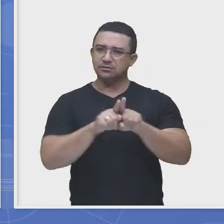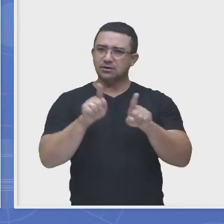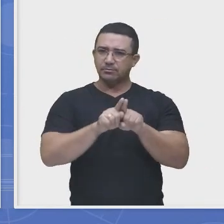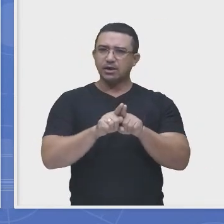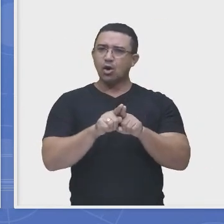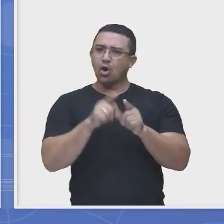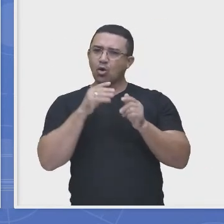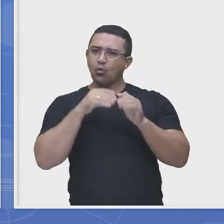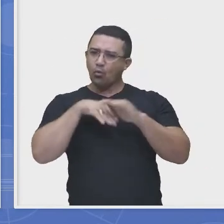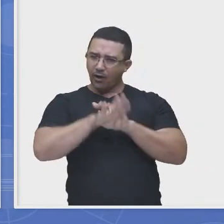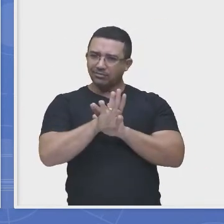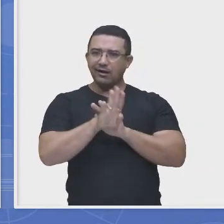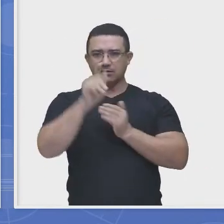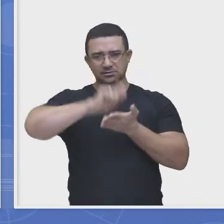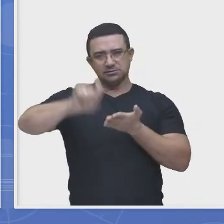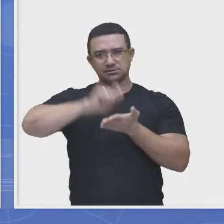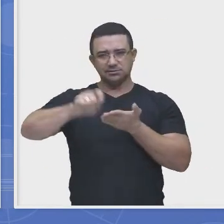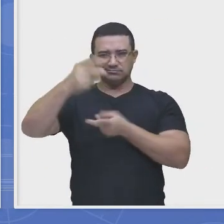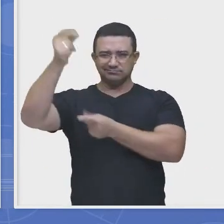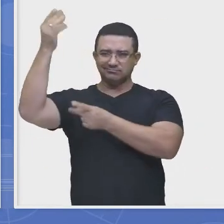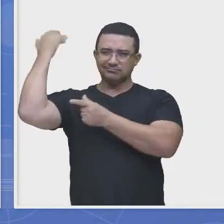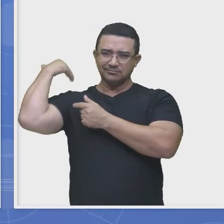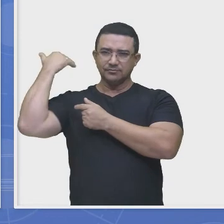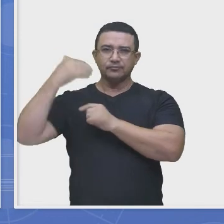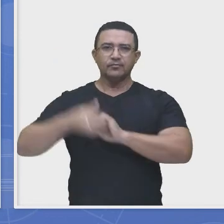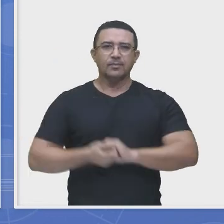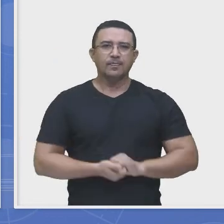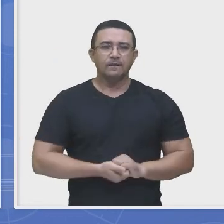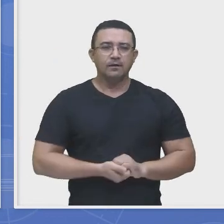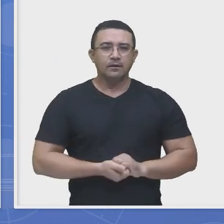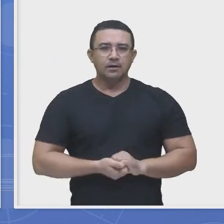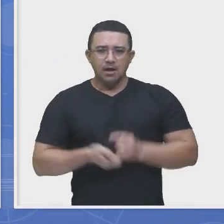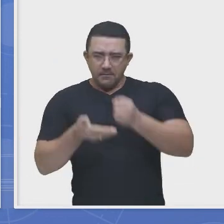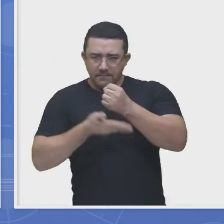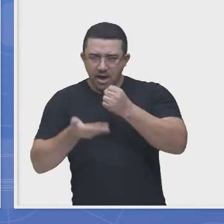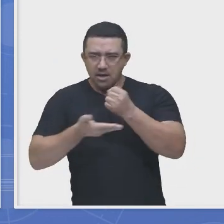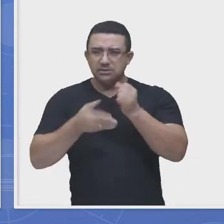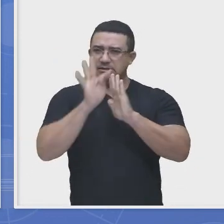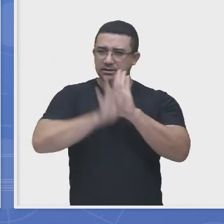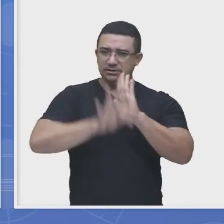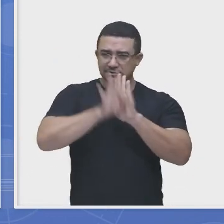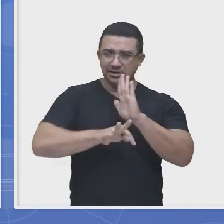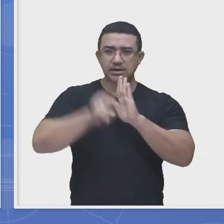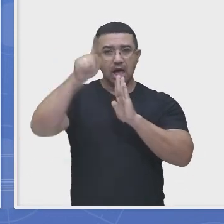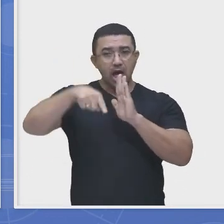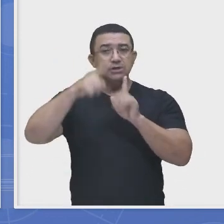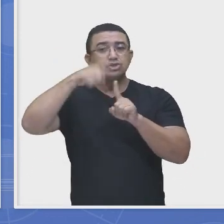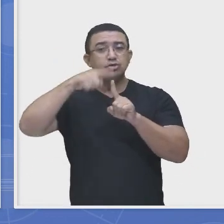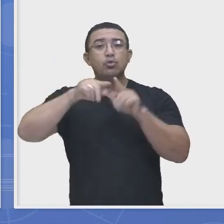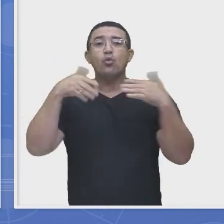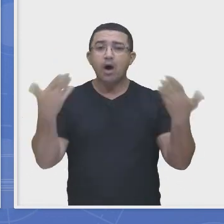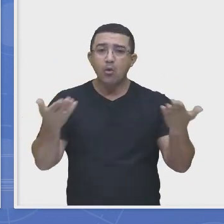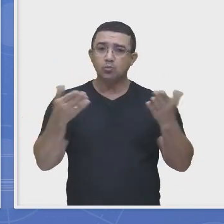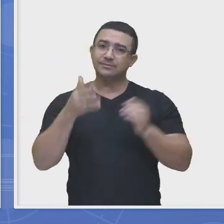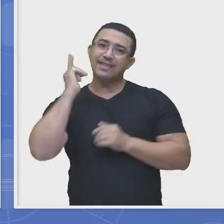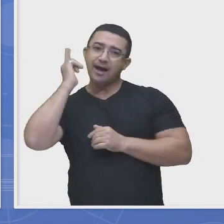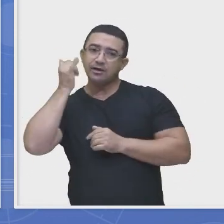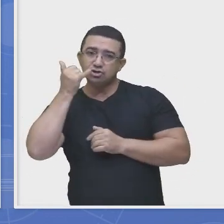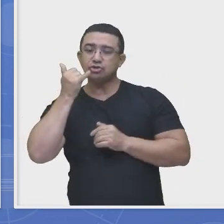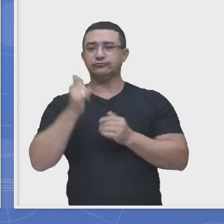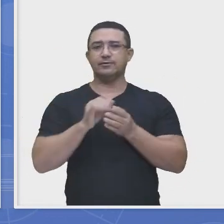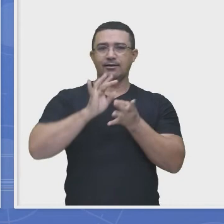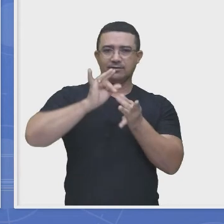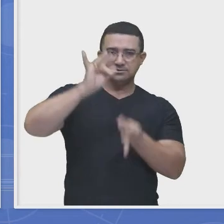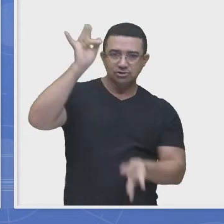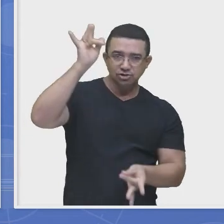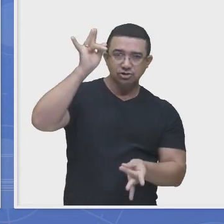preservar a escrita. Então, pessoal, com base no que foi lido, no nosso texto, ele é do tipo letra A, narrativo, B,